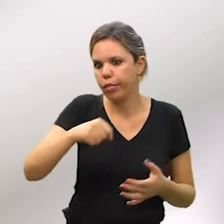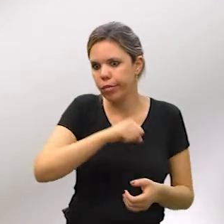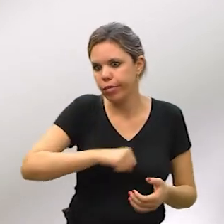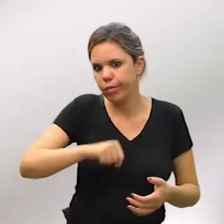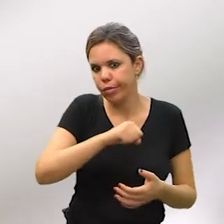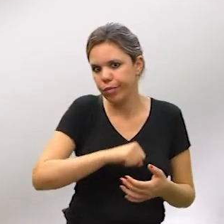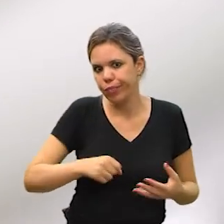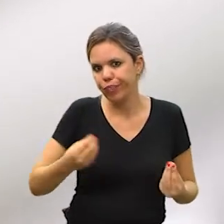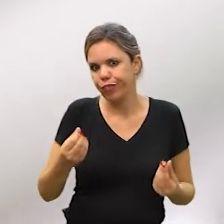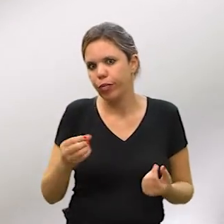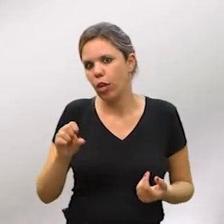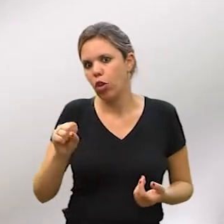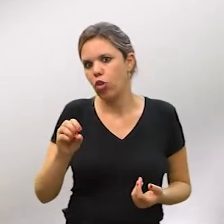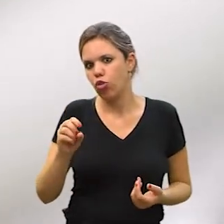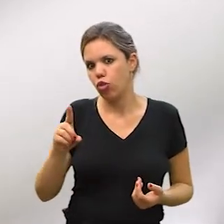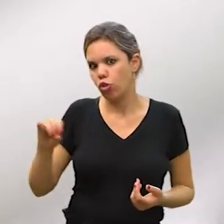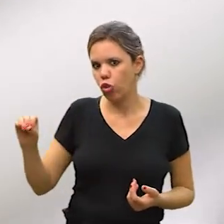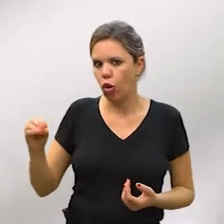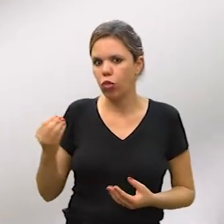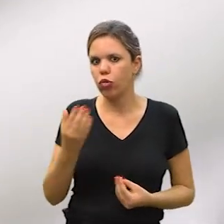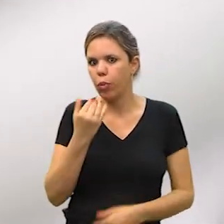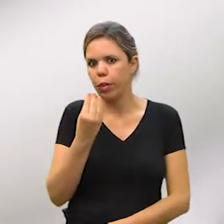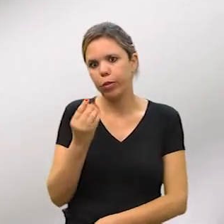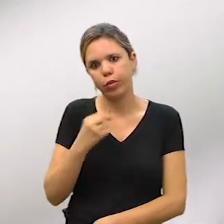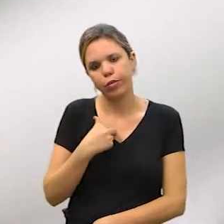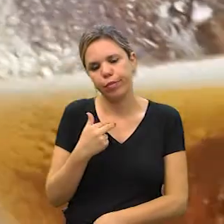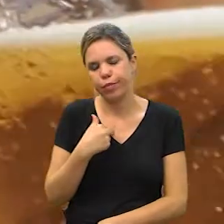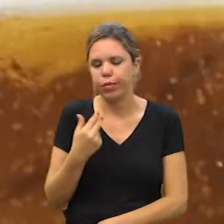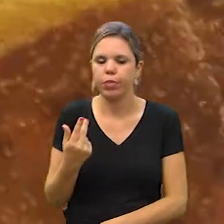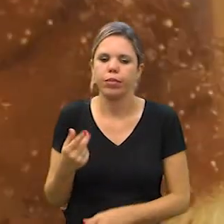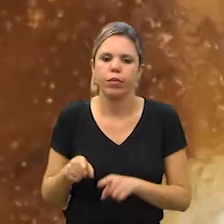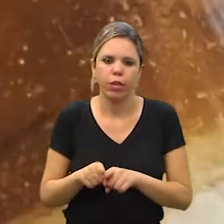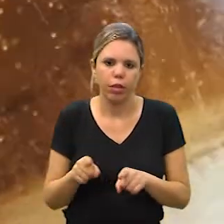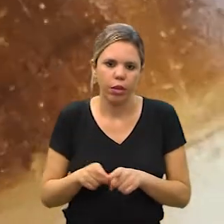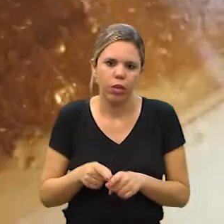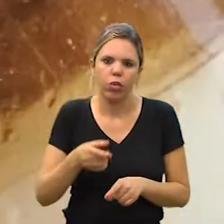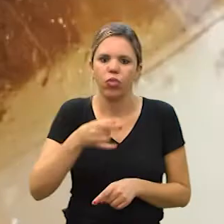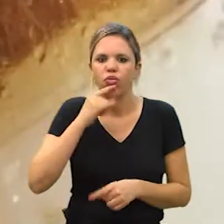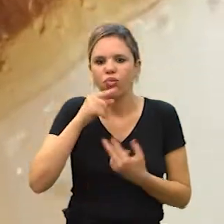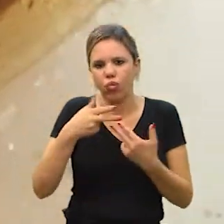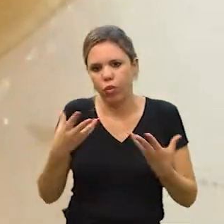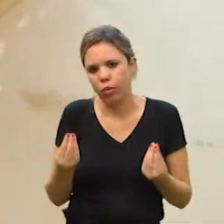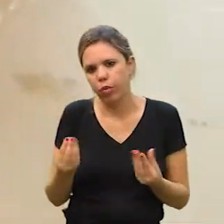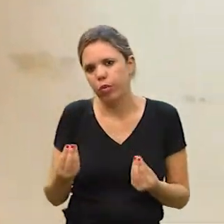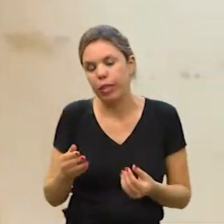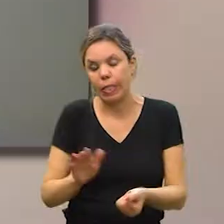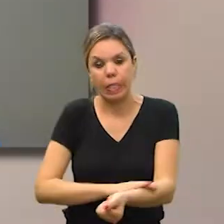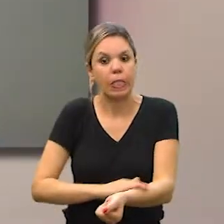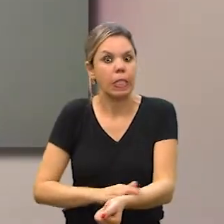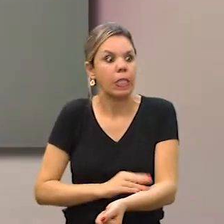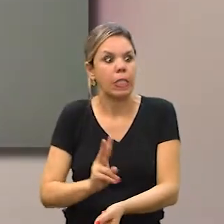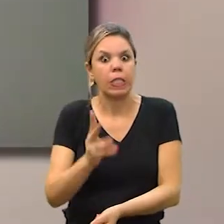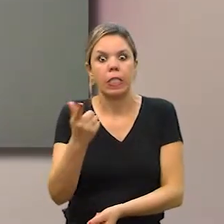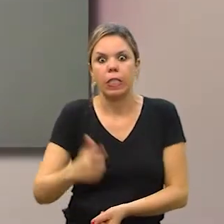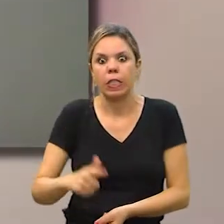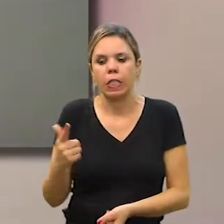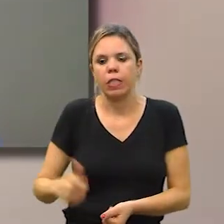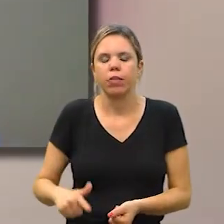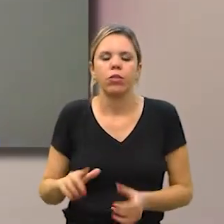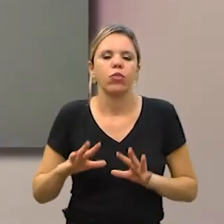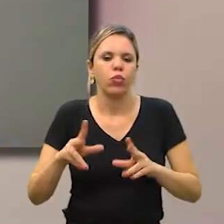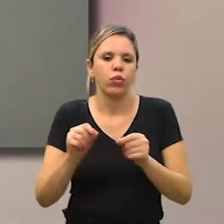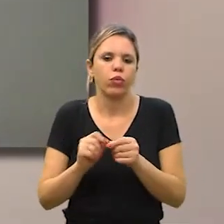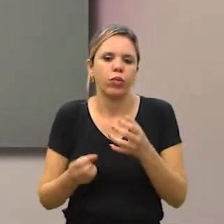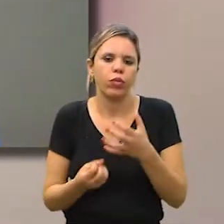do sódio nos alimentos que são ricos em sódio em excesso do consumo de álcool stress repetitivo